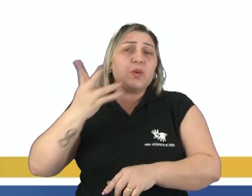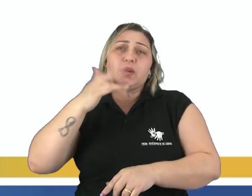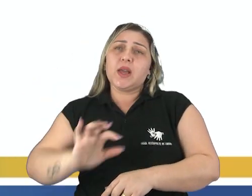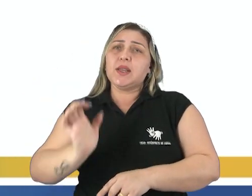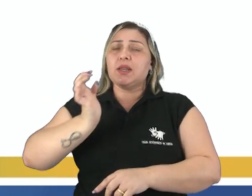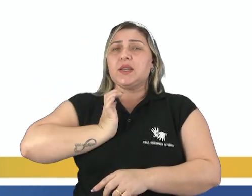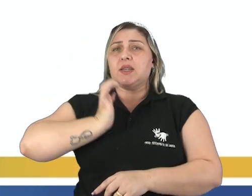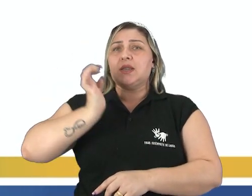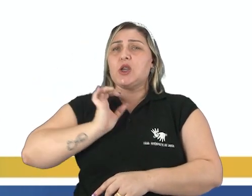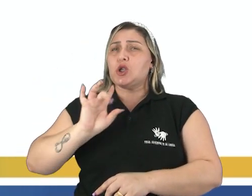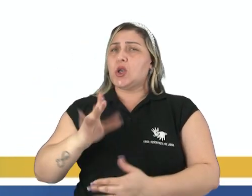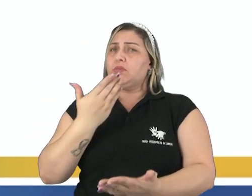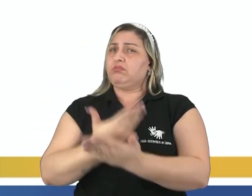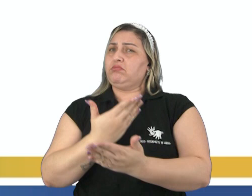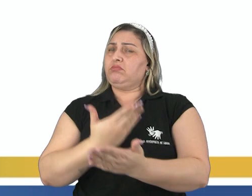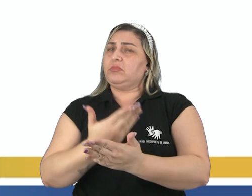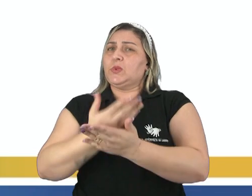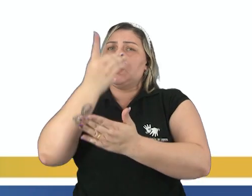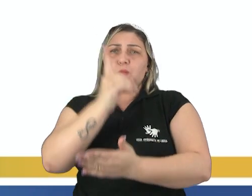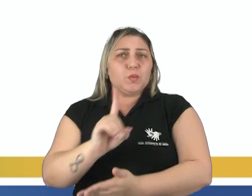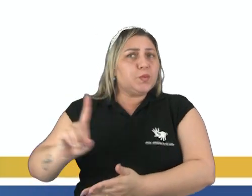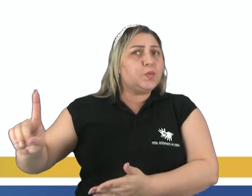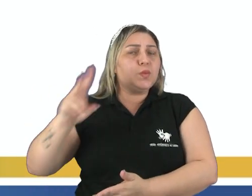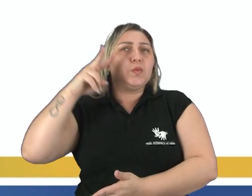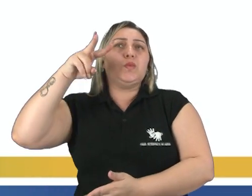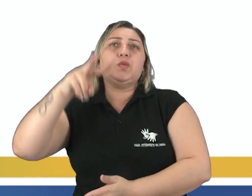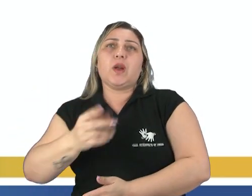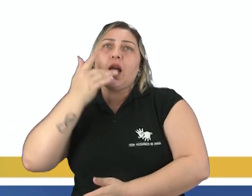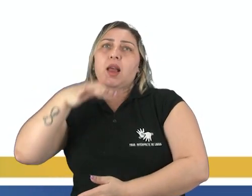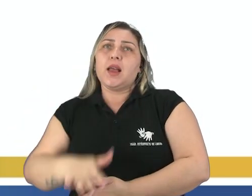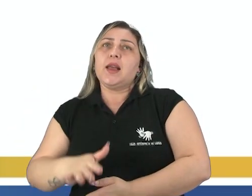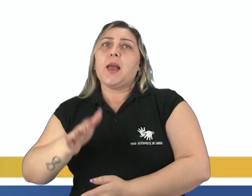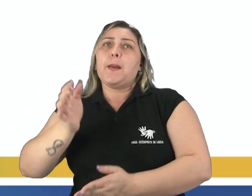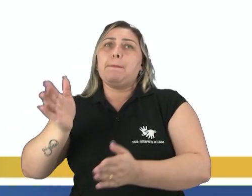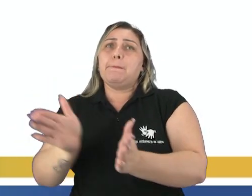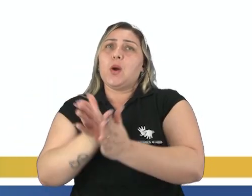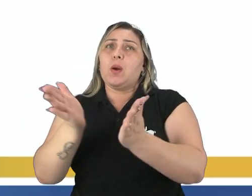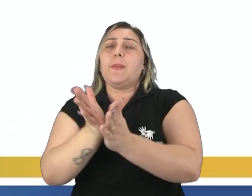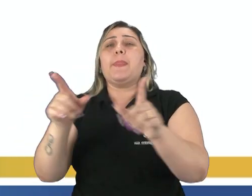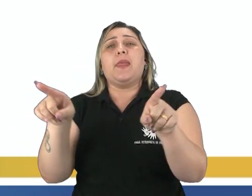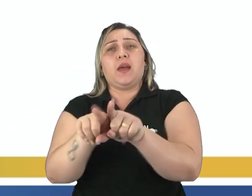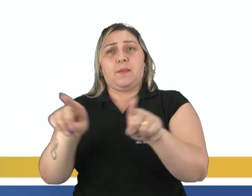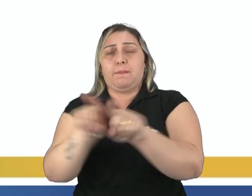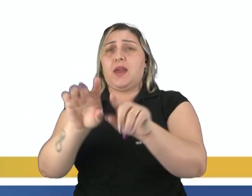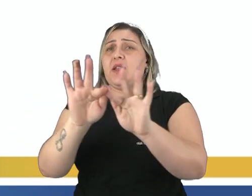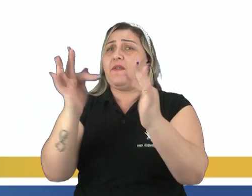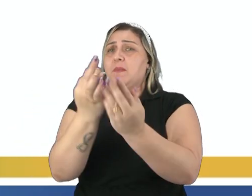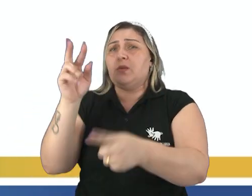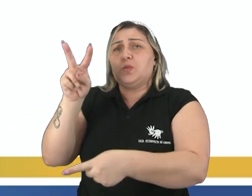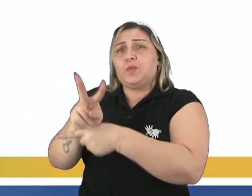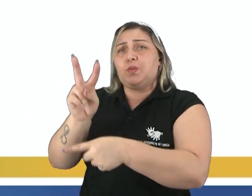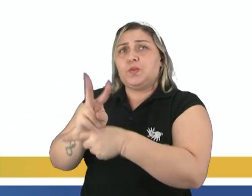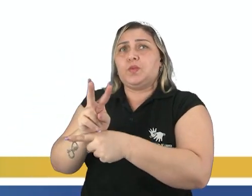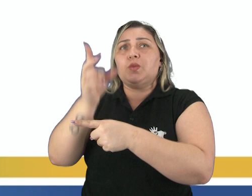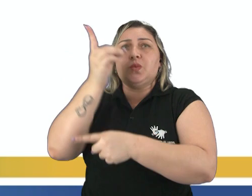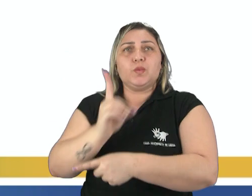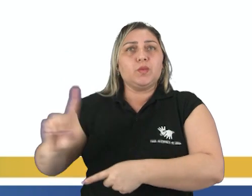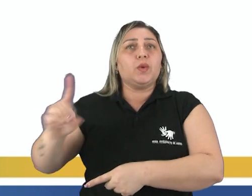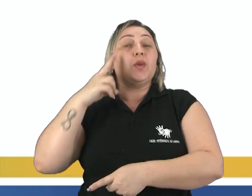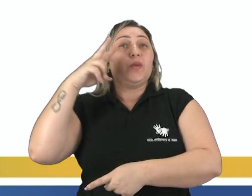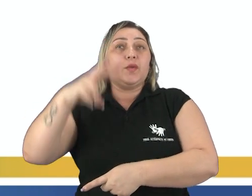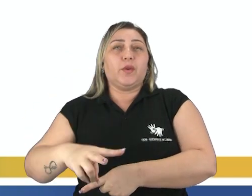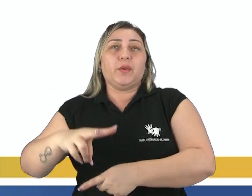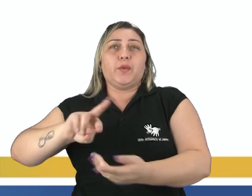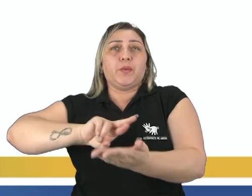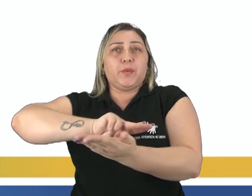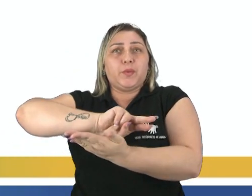crianças ricas só estudar. Lá de longe eu vi as crianças pobres também da família cuidar. Lá de longe eu